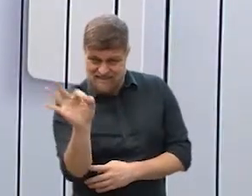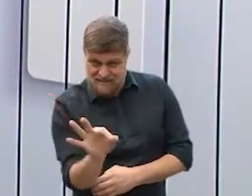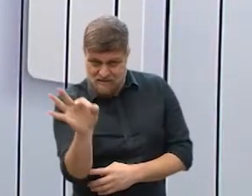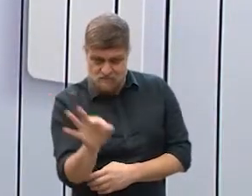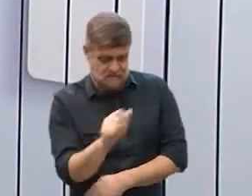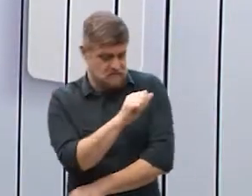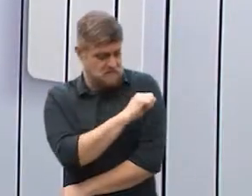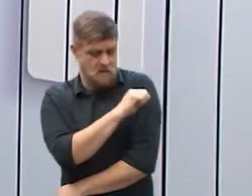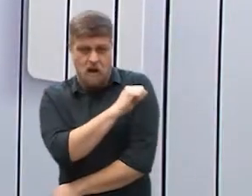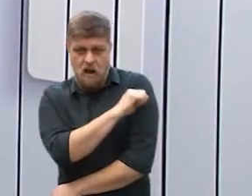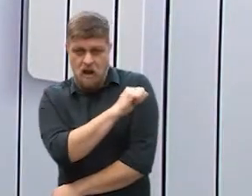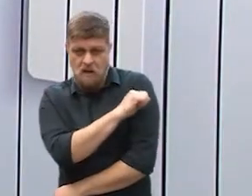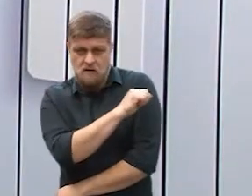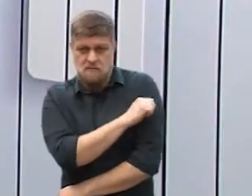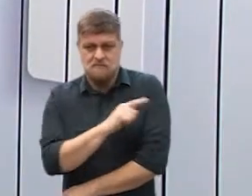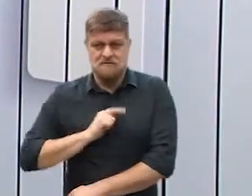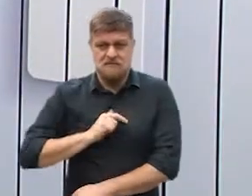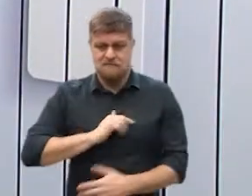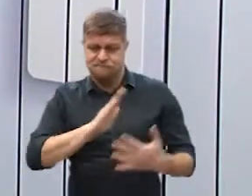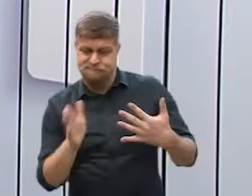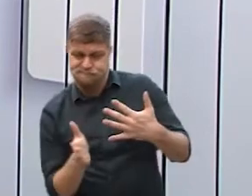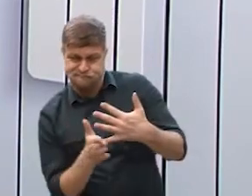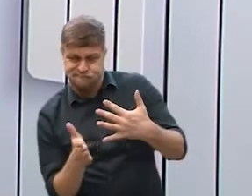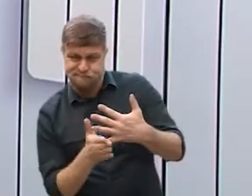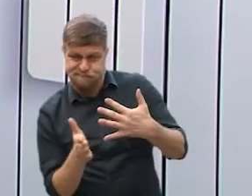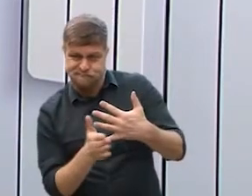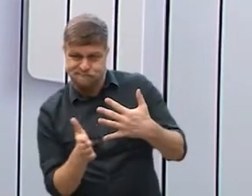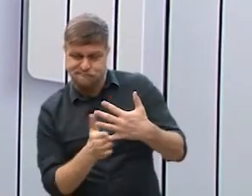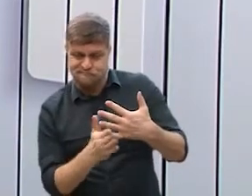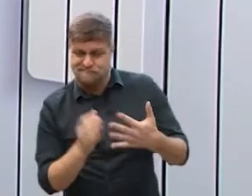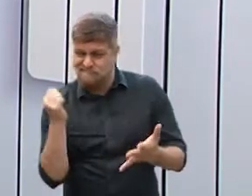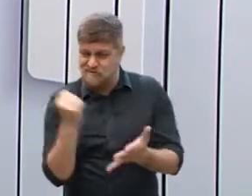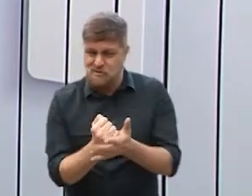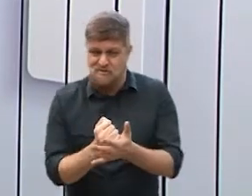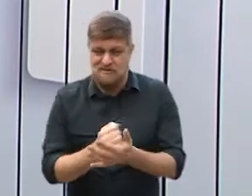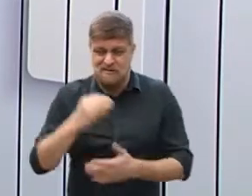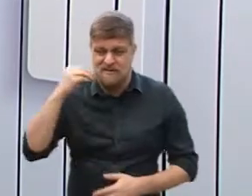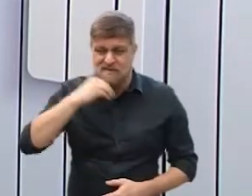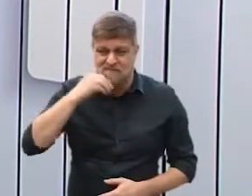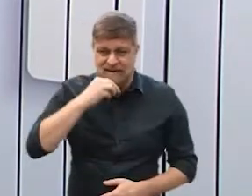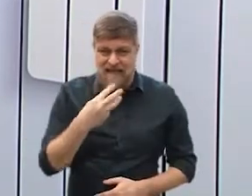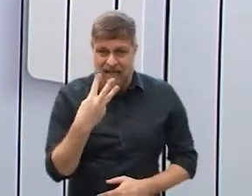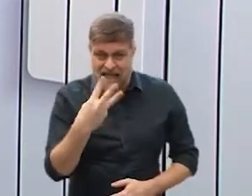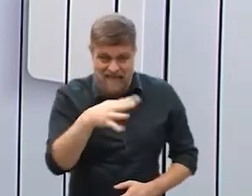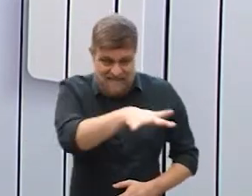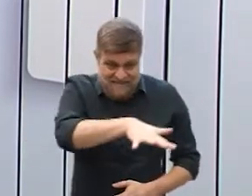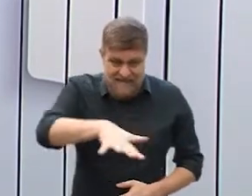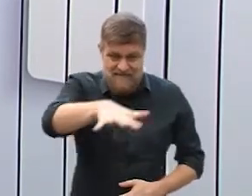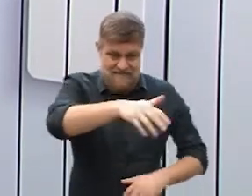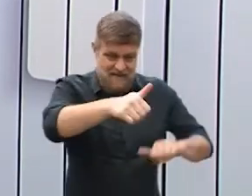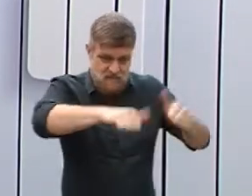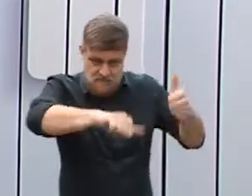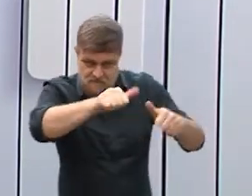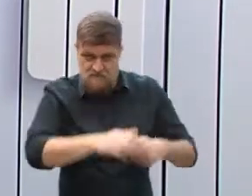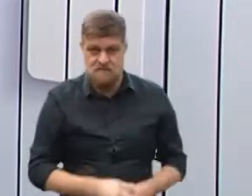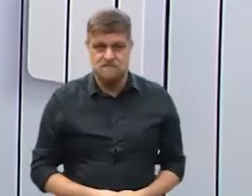43% dos estudantes ficaram abaixo do nível básico em três áreas que foram